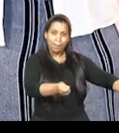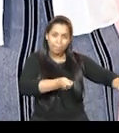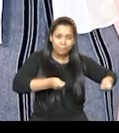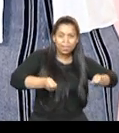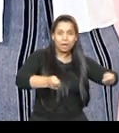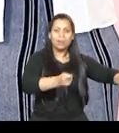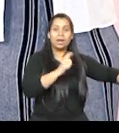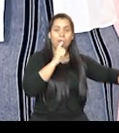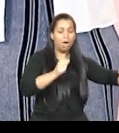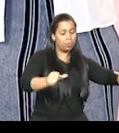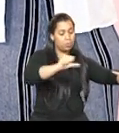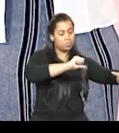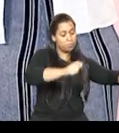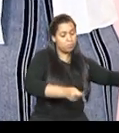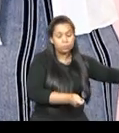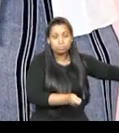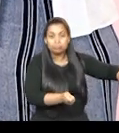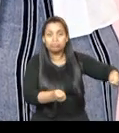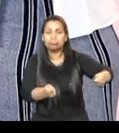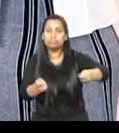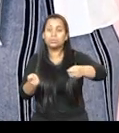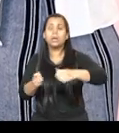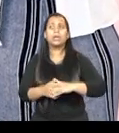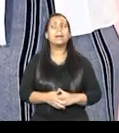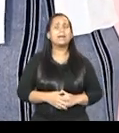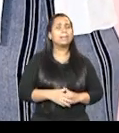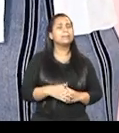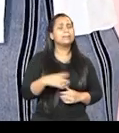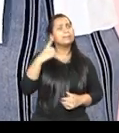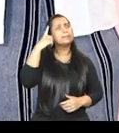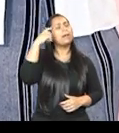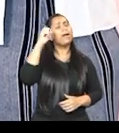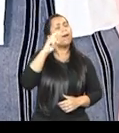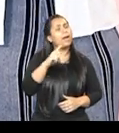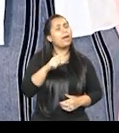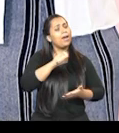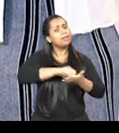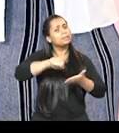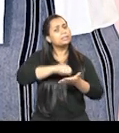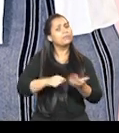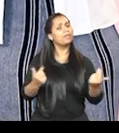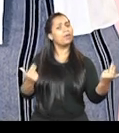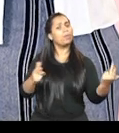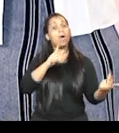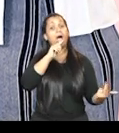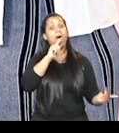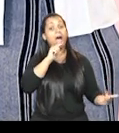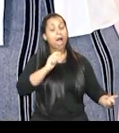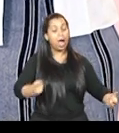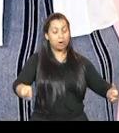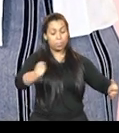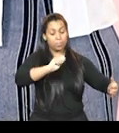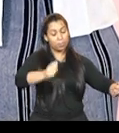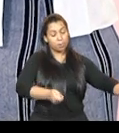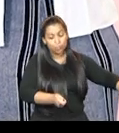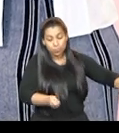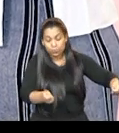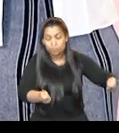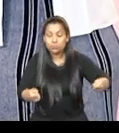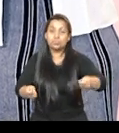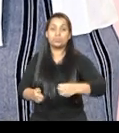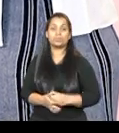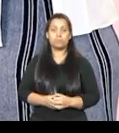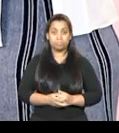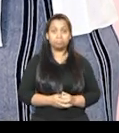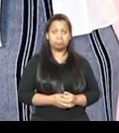tempo descobriu que escrever seria o mesmo que carregar água na peneira. No escrever, o menino viu que era